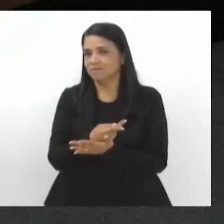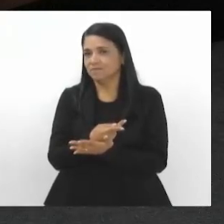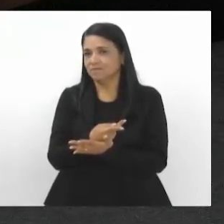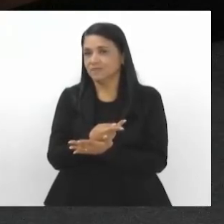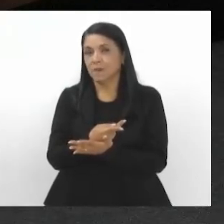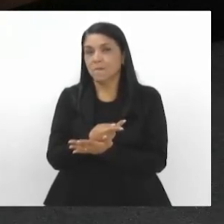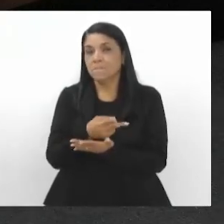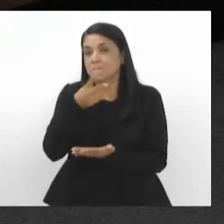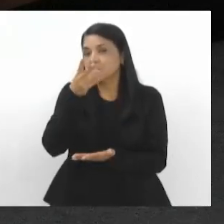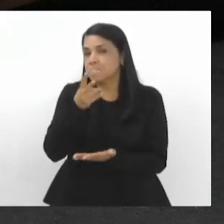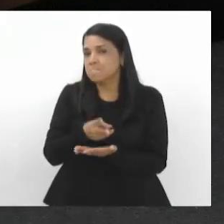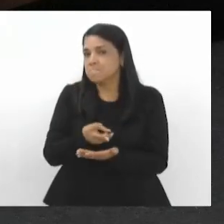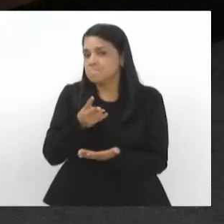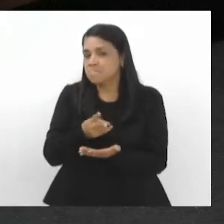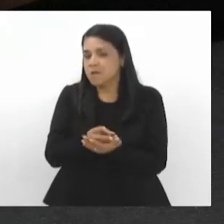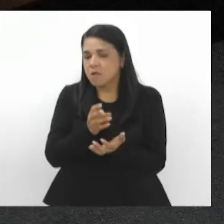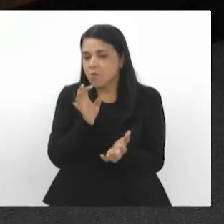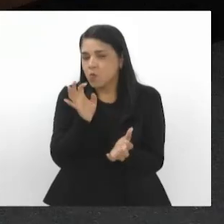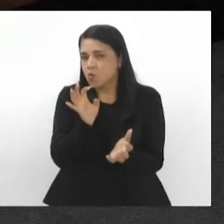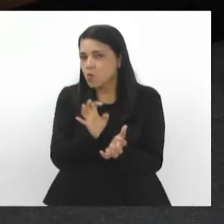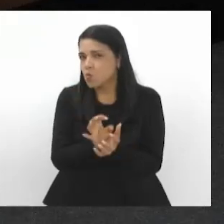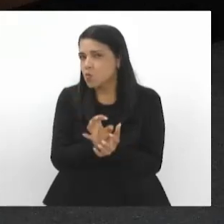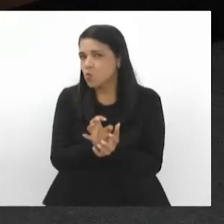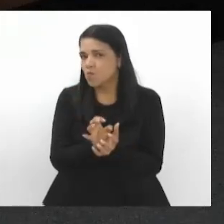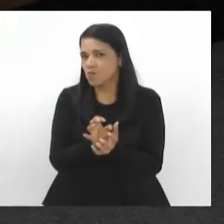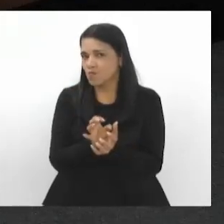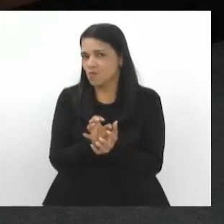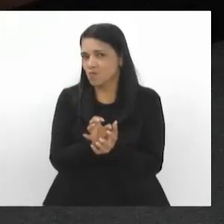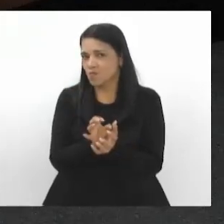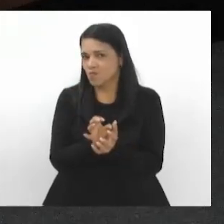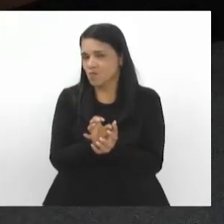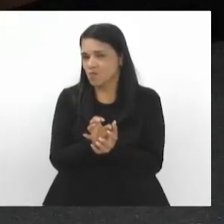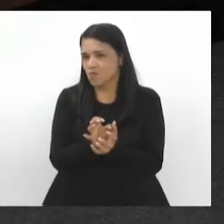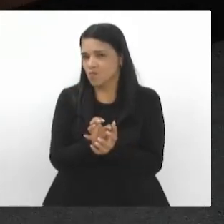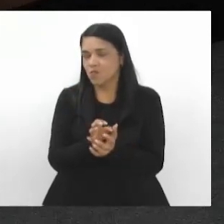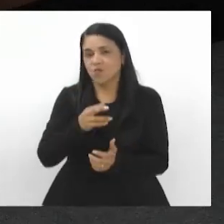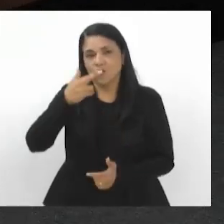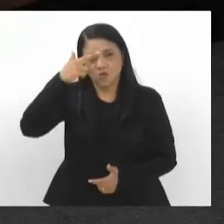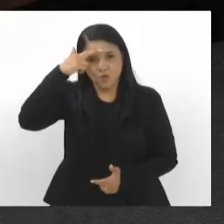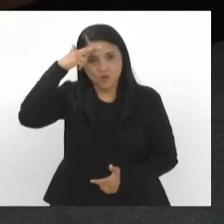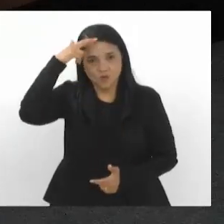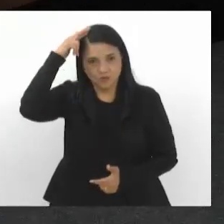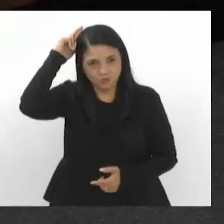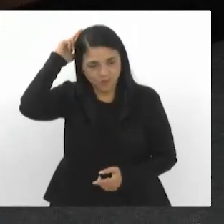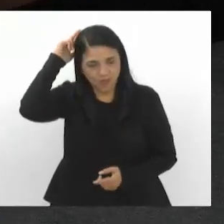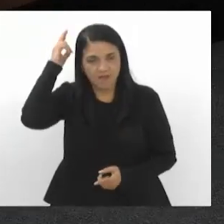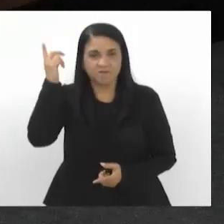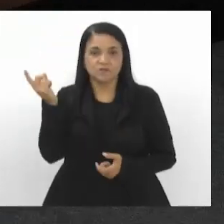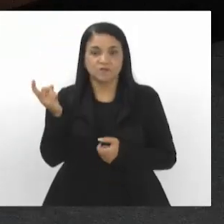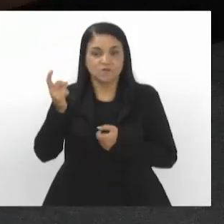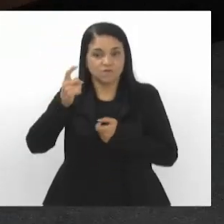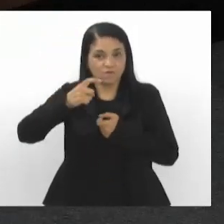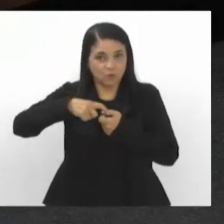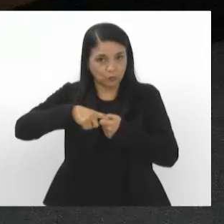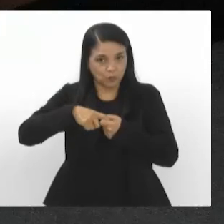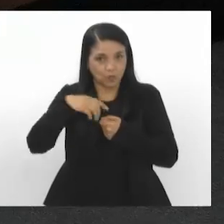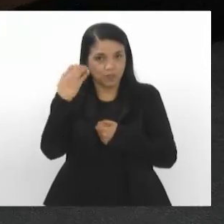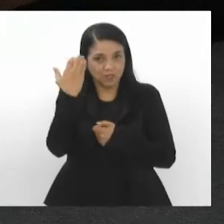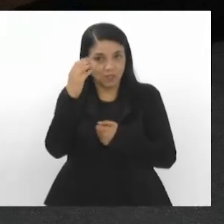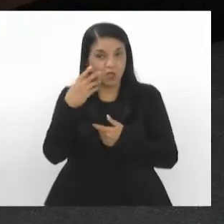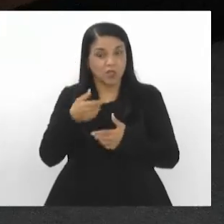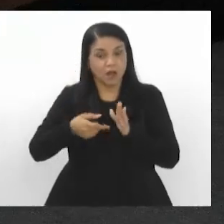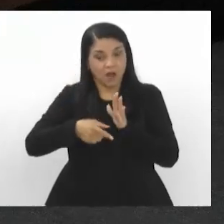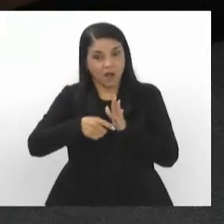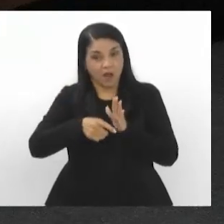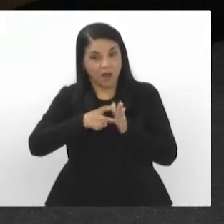tudo do mesmo saco, farinha do mesmo saco. Seu Rodrigo Neves, que voltou à cena do crime, que já foi preso, acusado